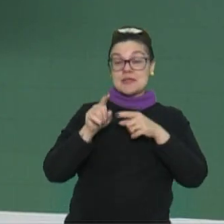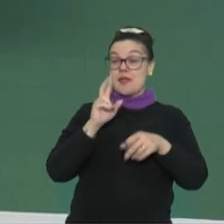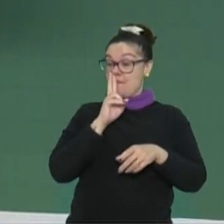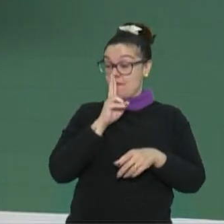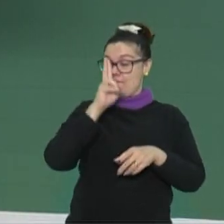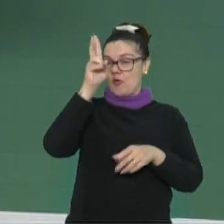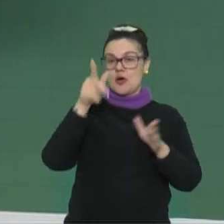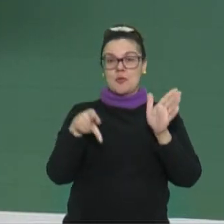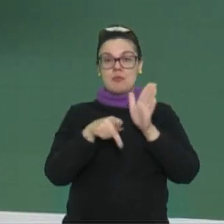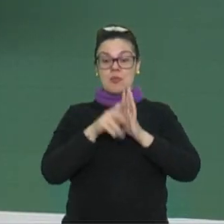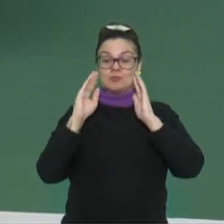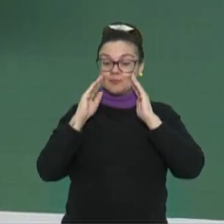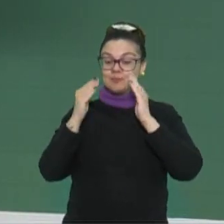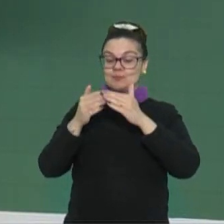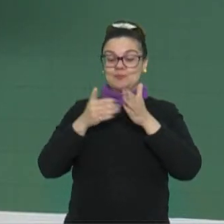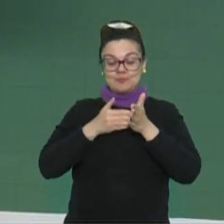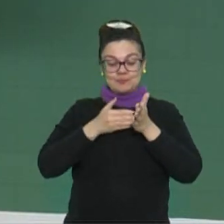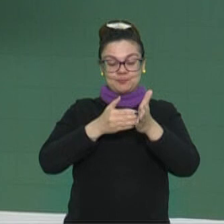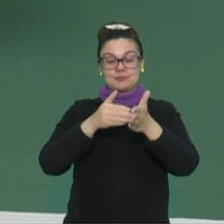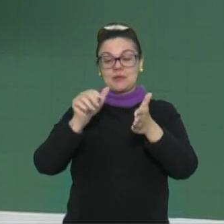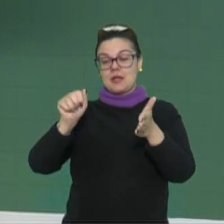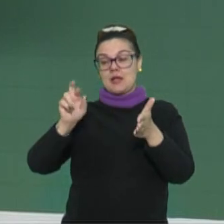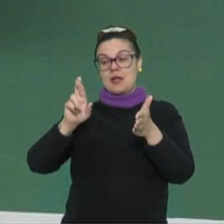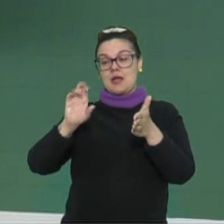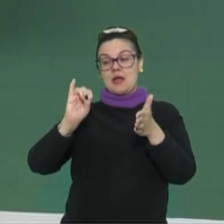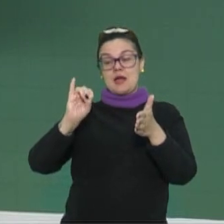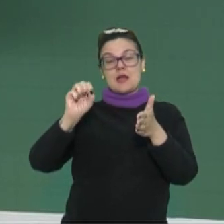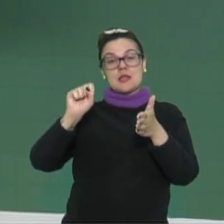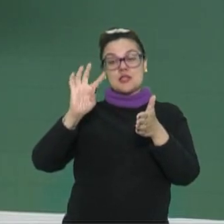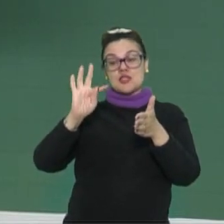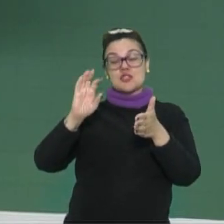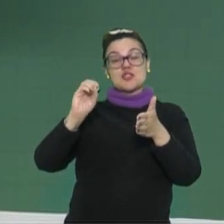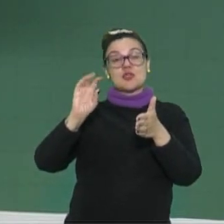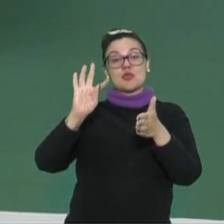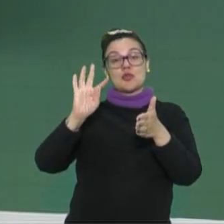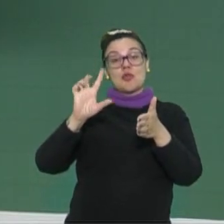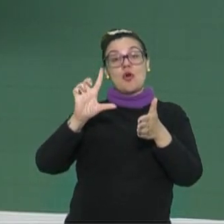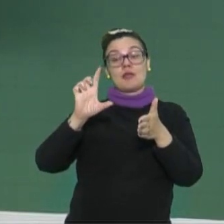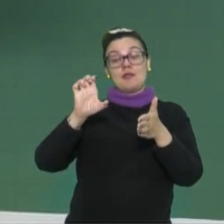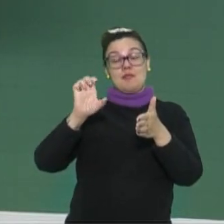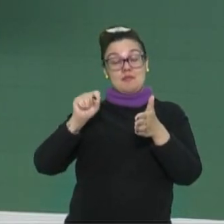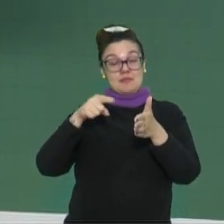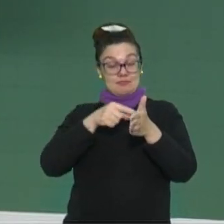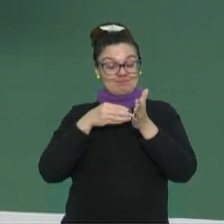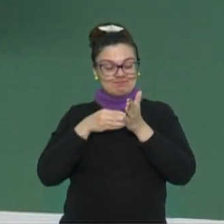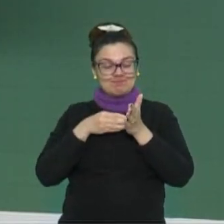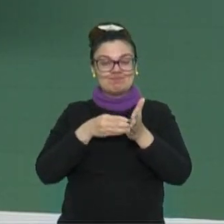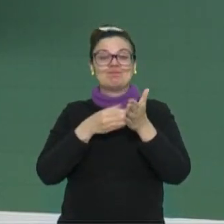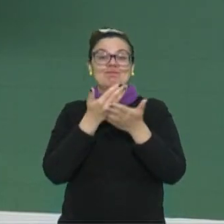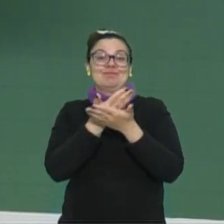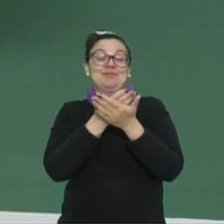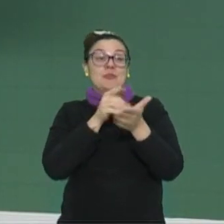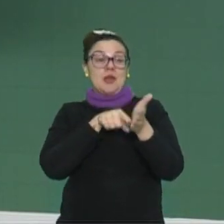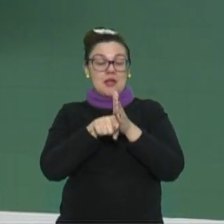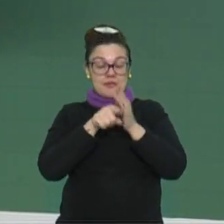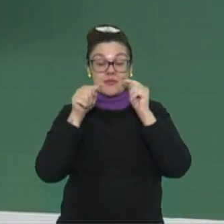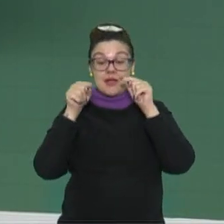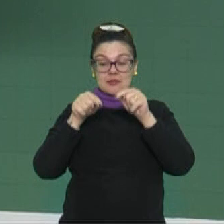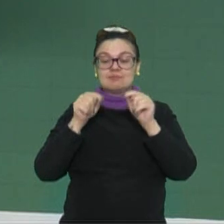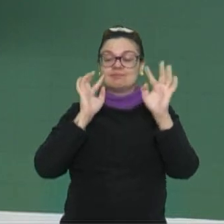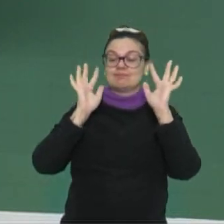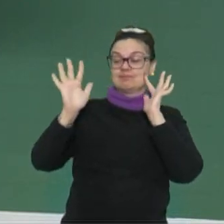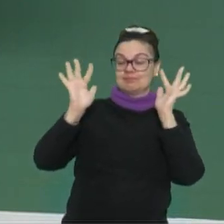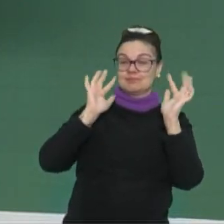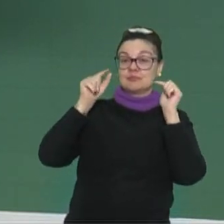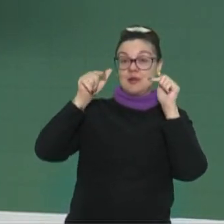nessa reflexão, ou seja, é muito forte a influência de Aristóteles nessa